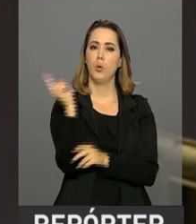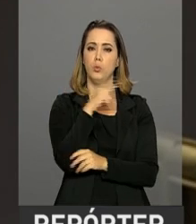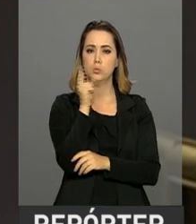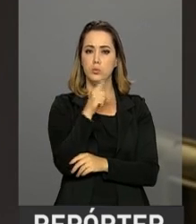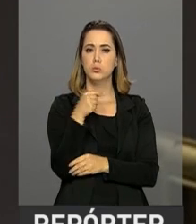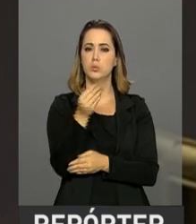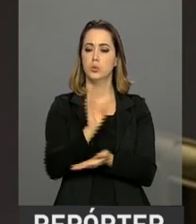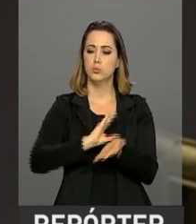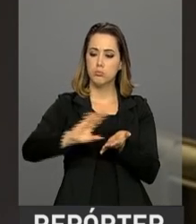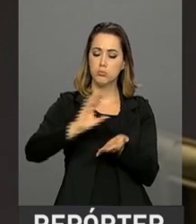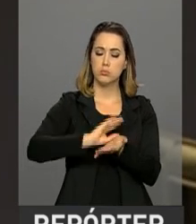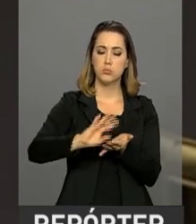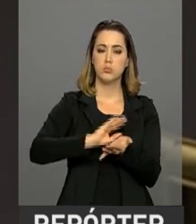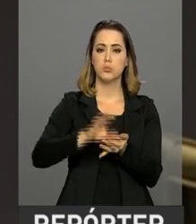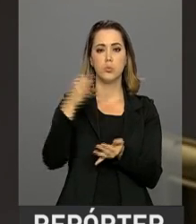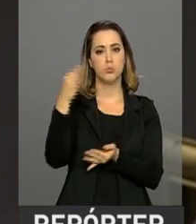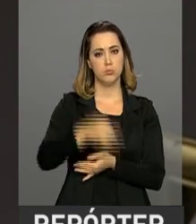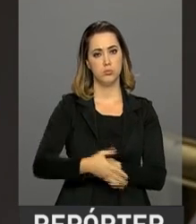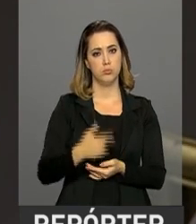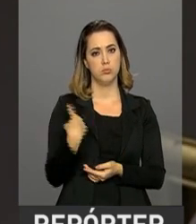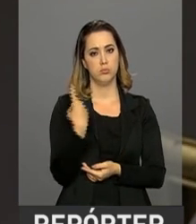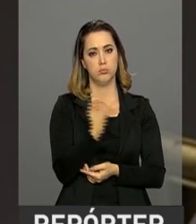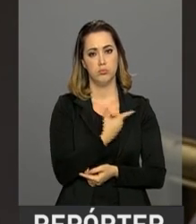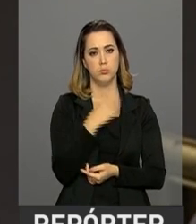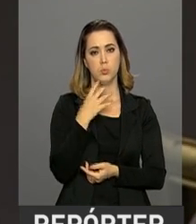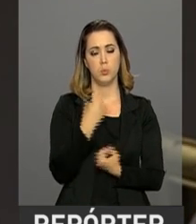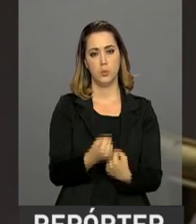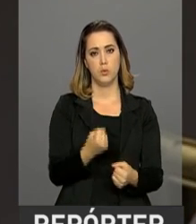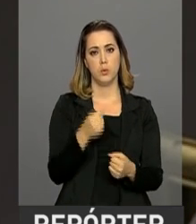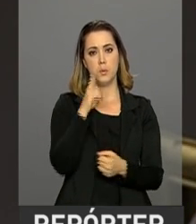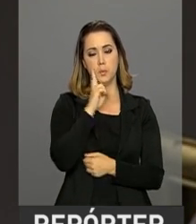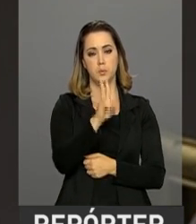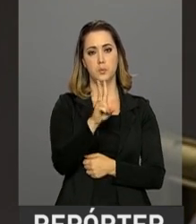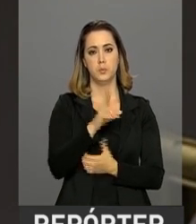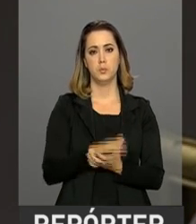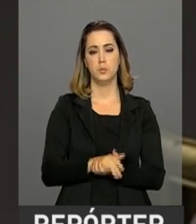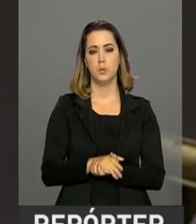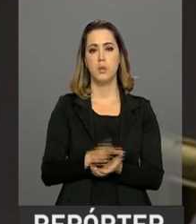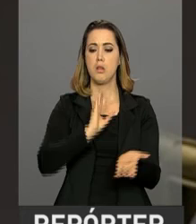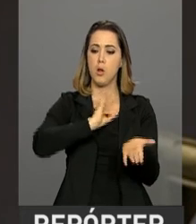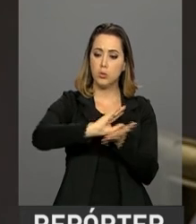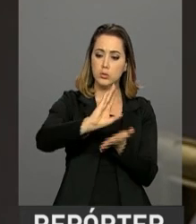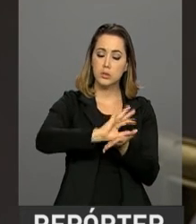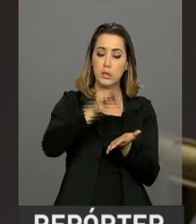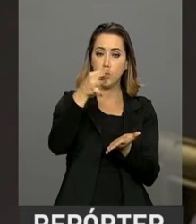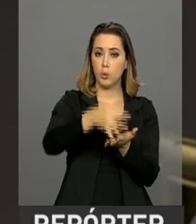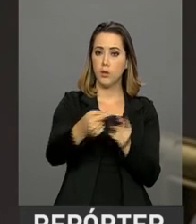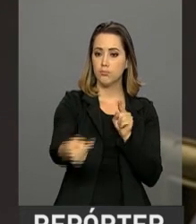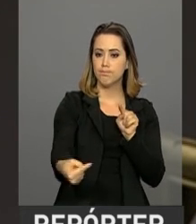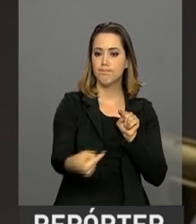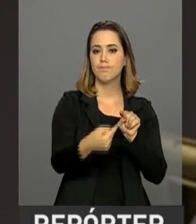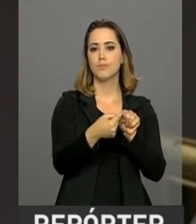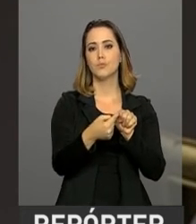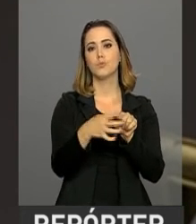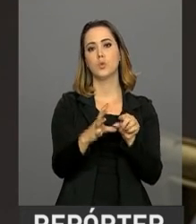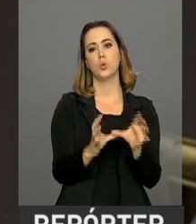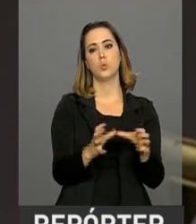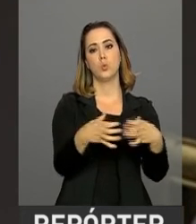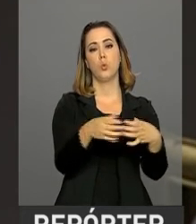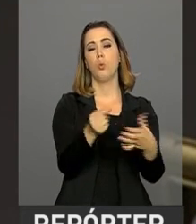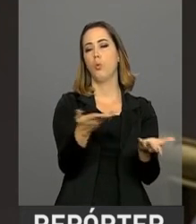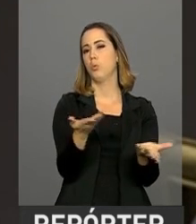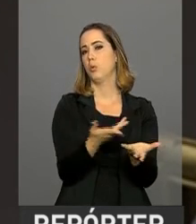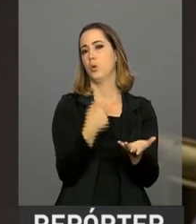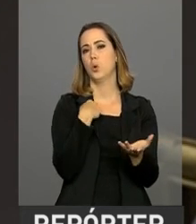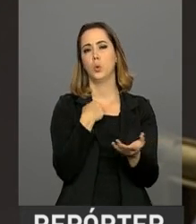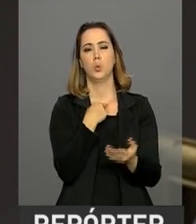gestão desses recursos, que é bom que se frise que eles vêm com uma destinação específica. A Câmara não vai